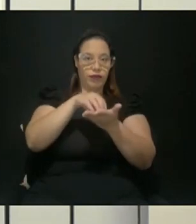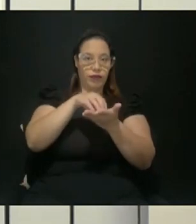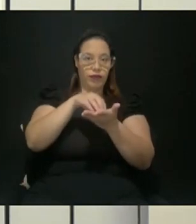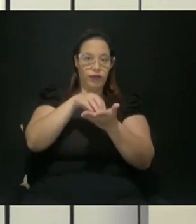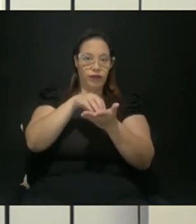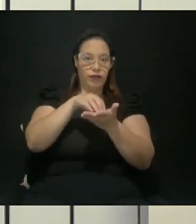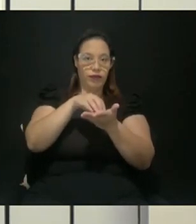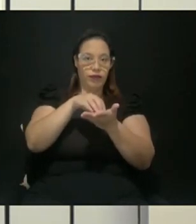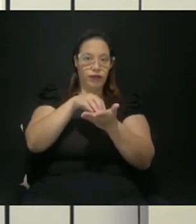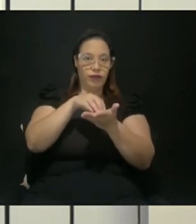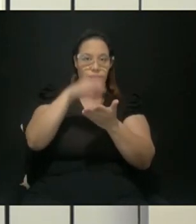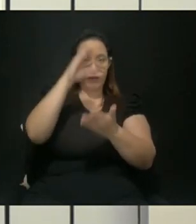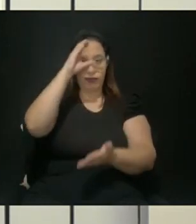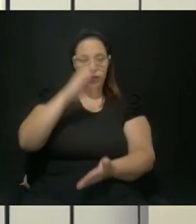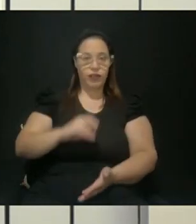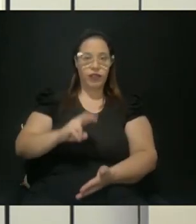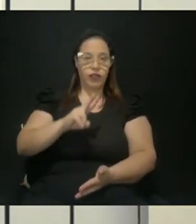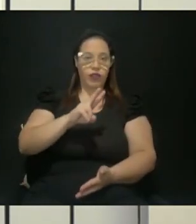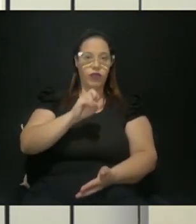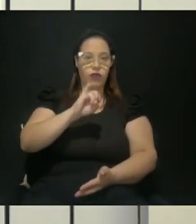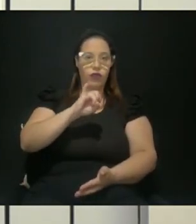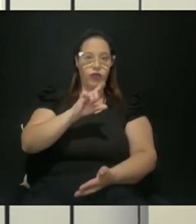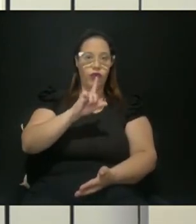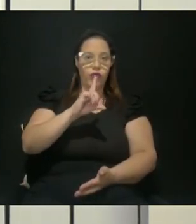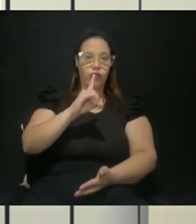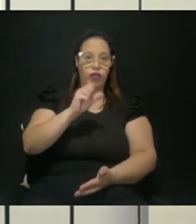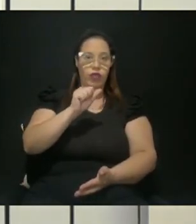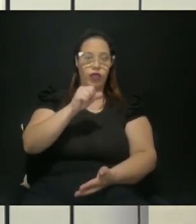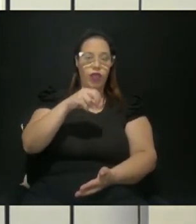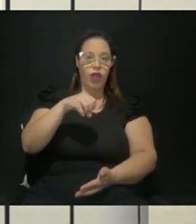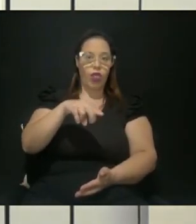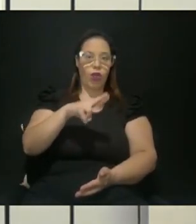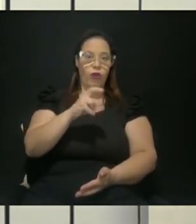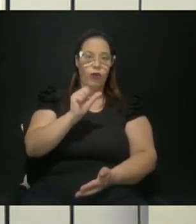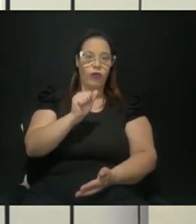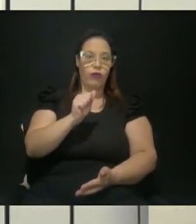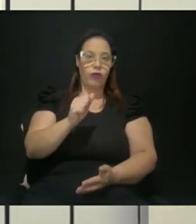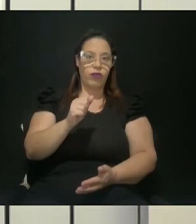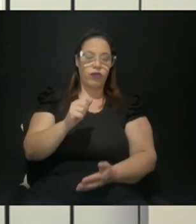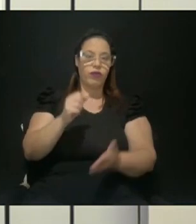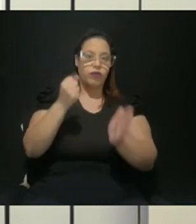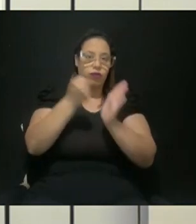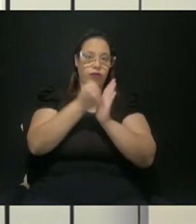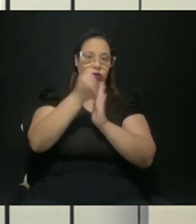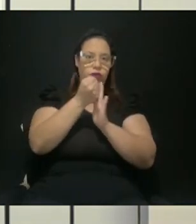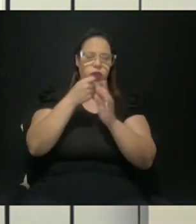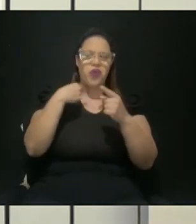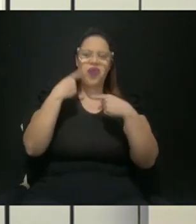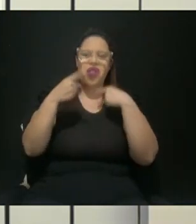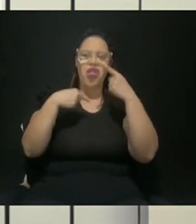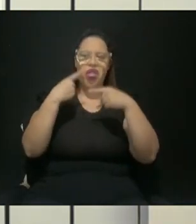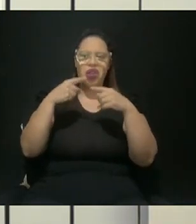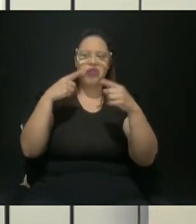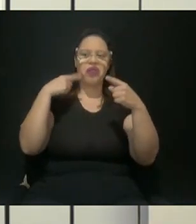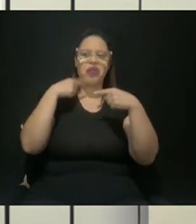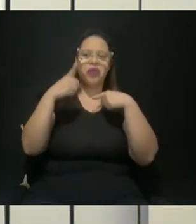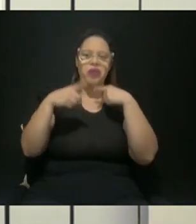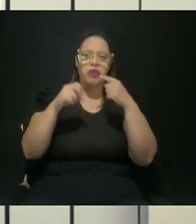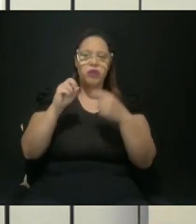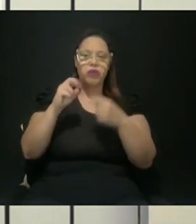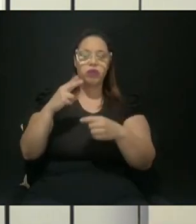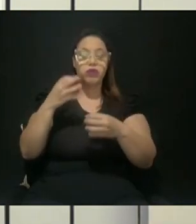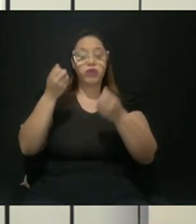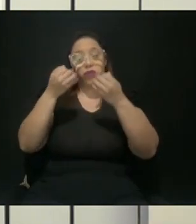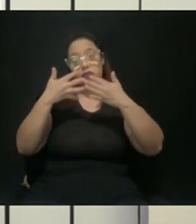Cidadania, Vida Nova. Todos os serviços do órgão, como registro de reclamações e denúncias, orientações sobre